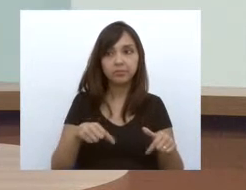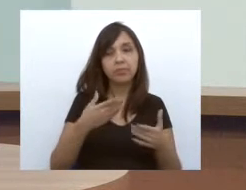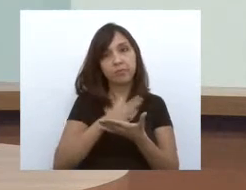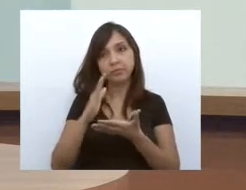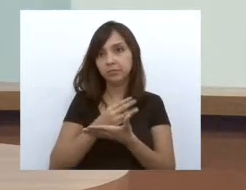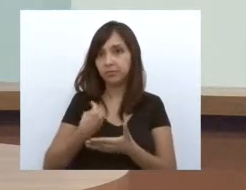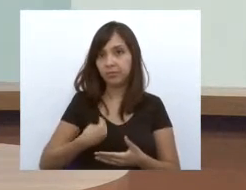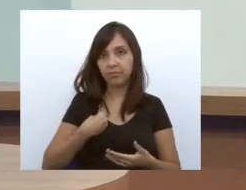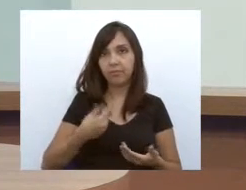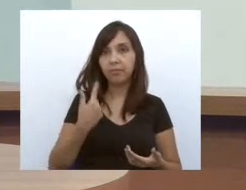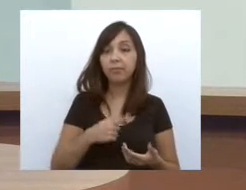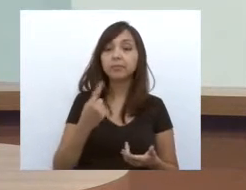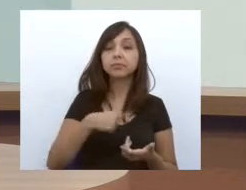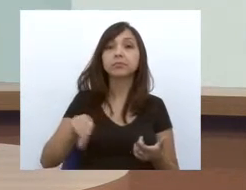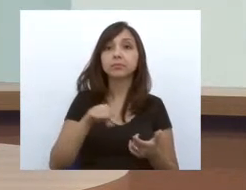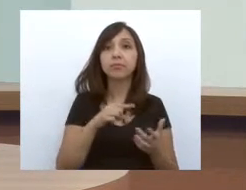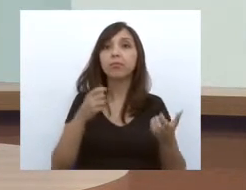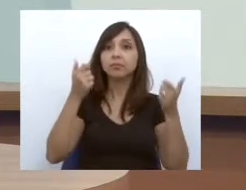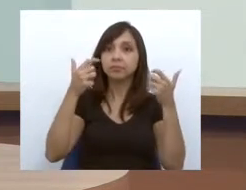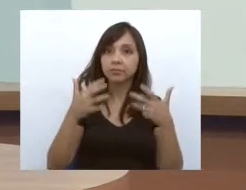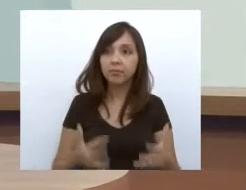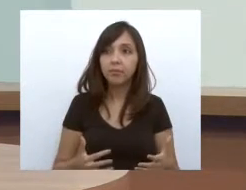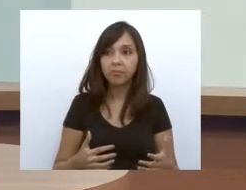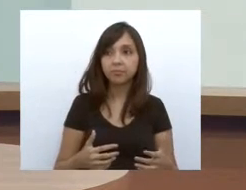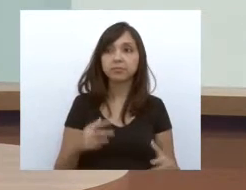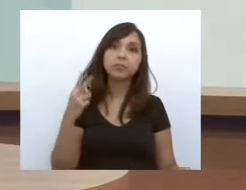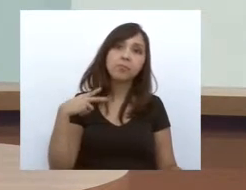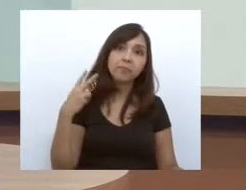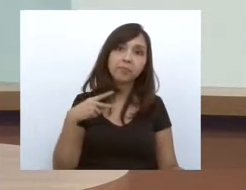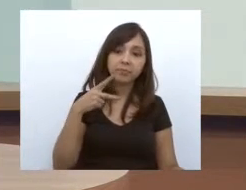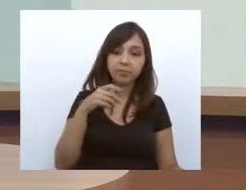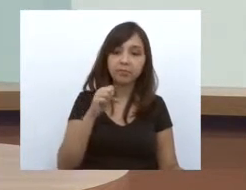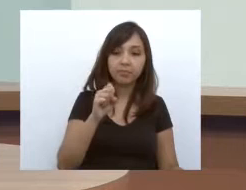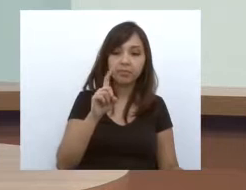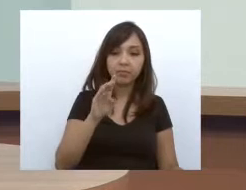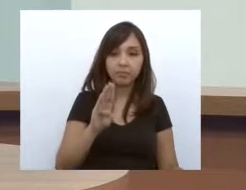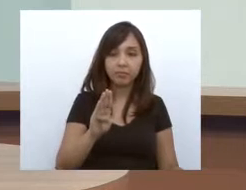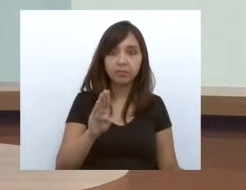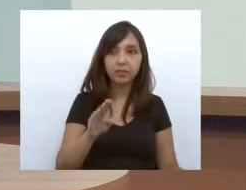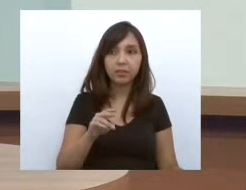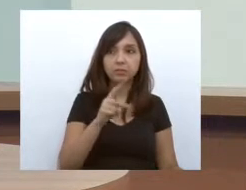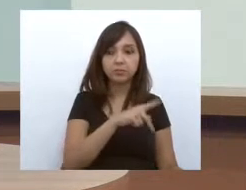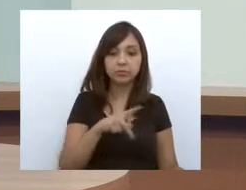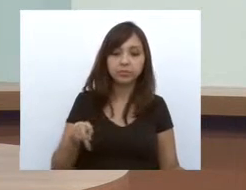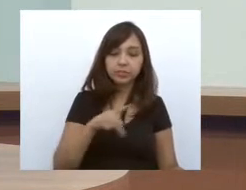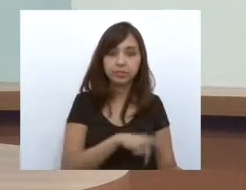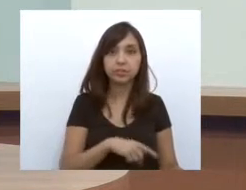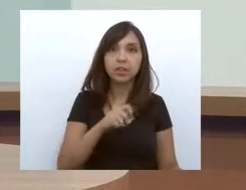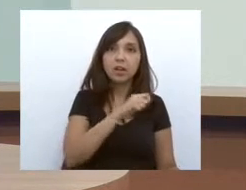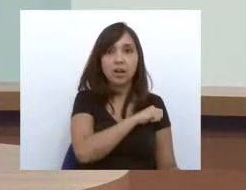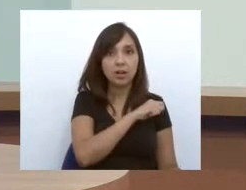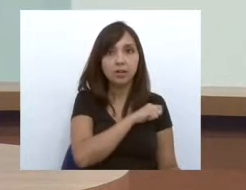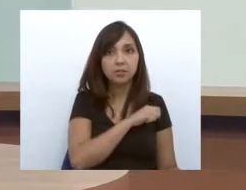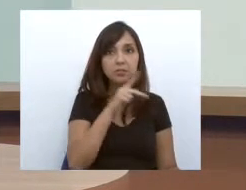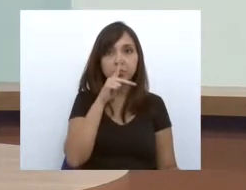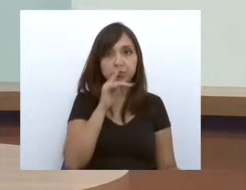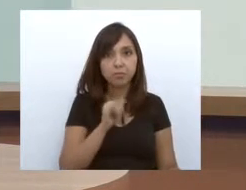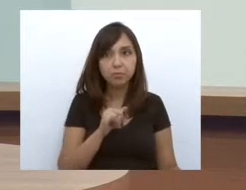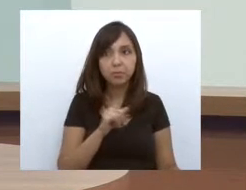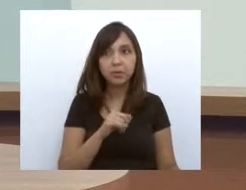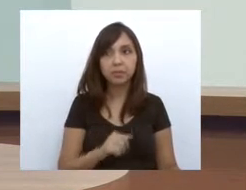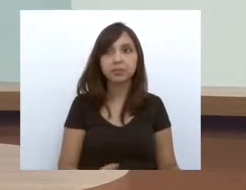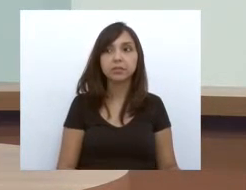estavam, e nós levantamos essa questão, e aí os vereadores do PSDB, professores e alunos e pais que nos acompanham nesse